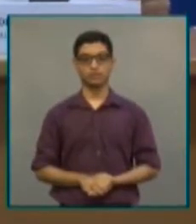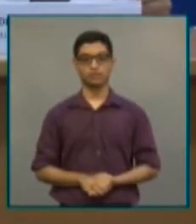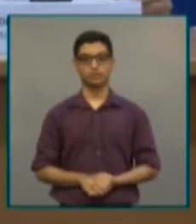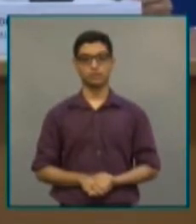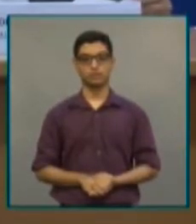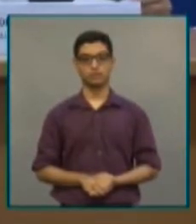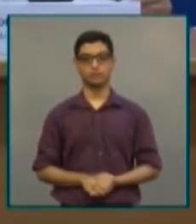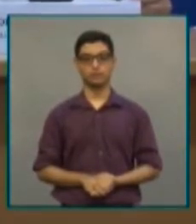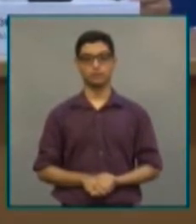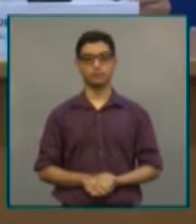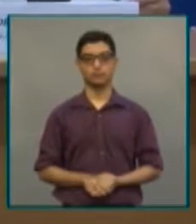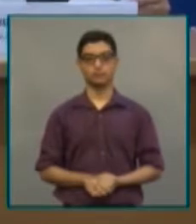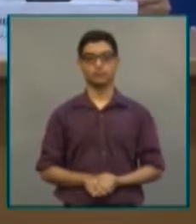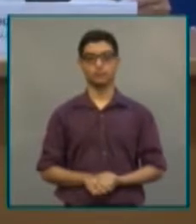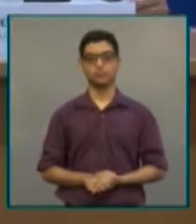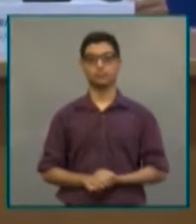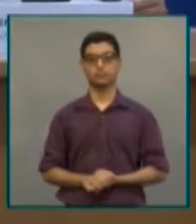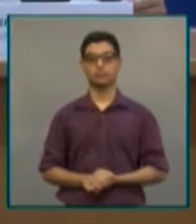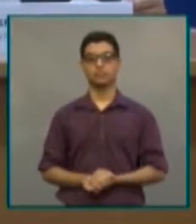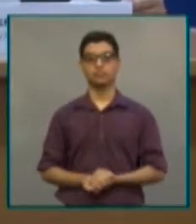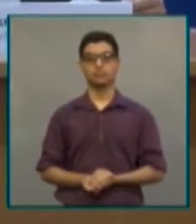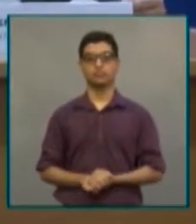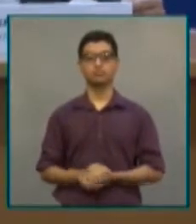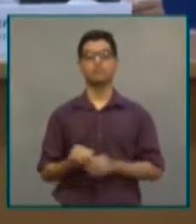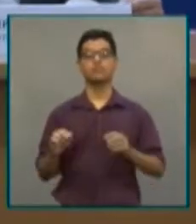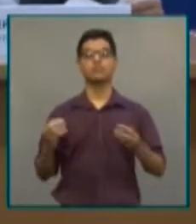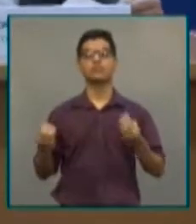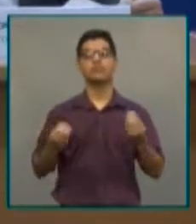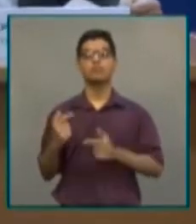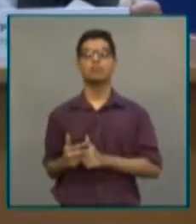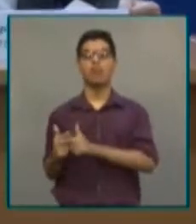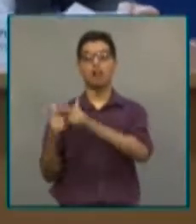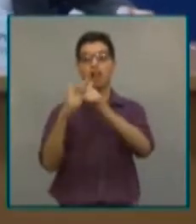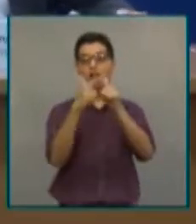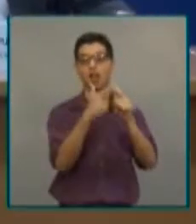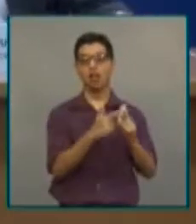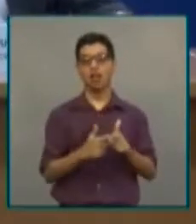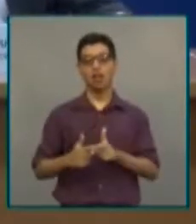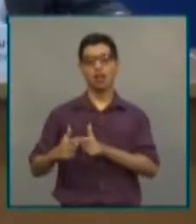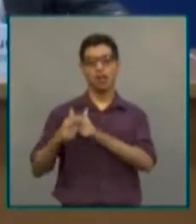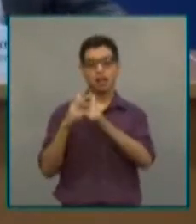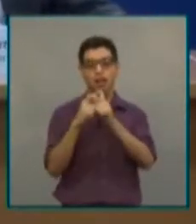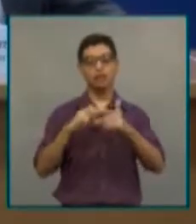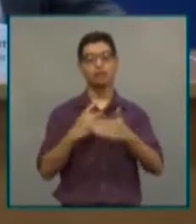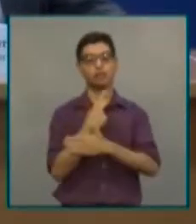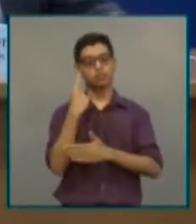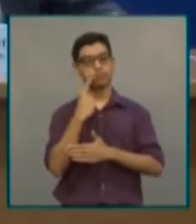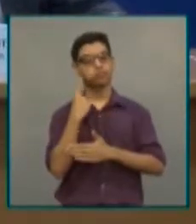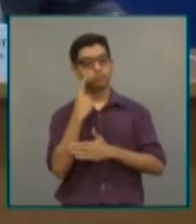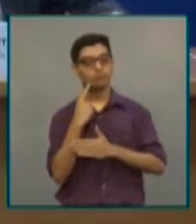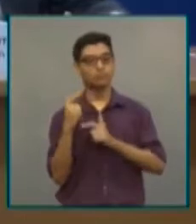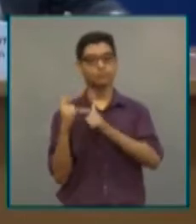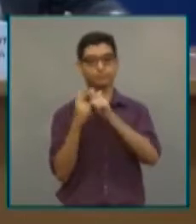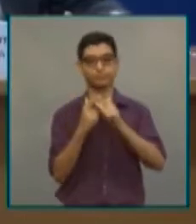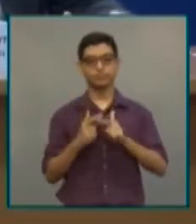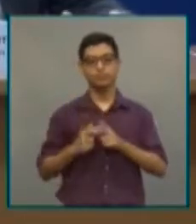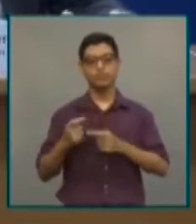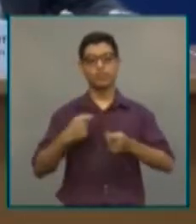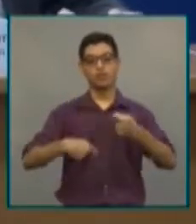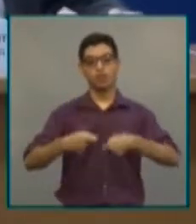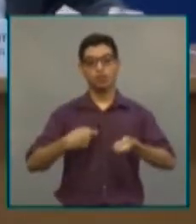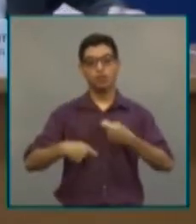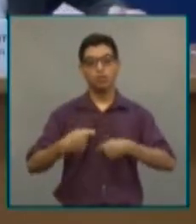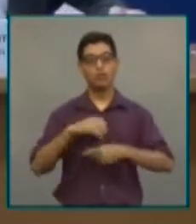Os momentos de crise comprometem a atividade do advogado financeiramente. Como será a colaboração da OAB para essa